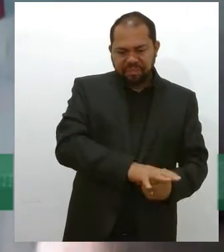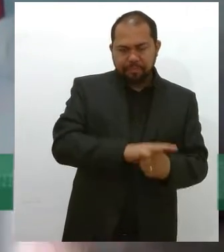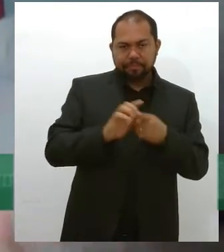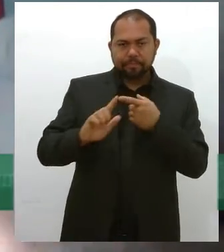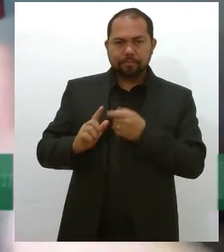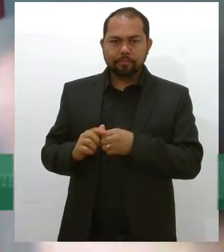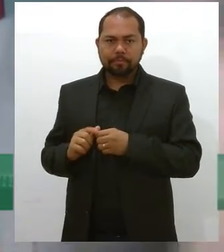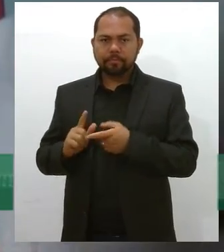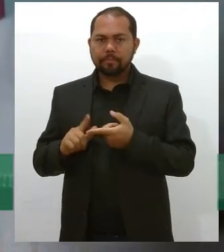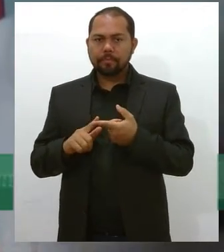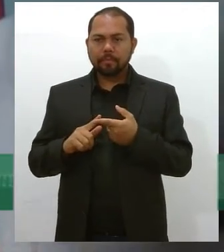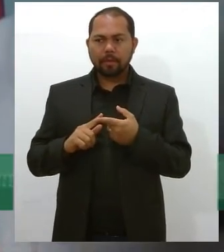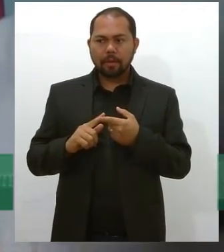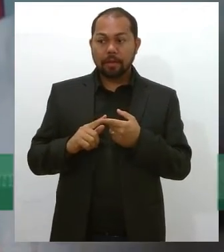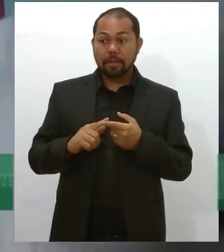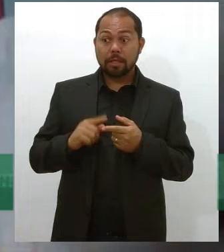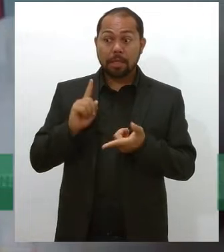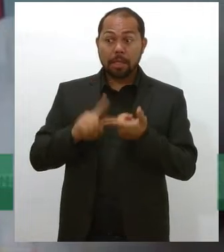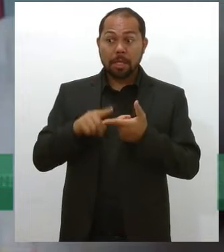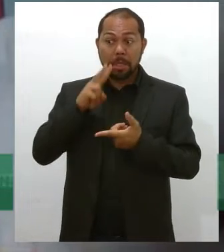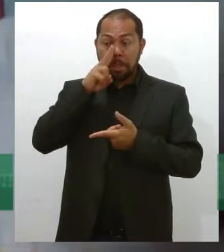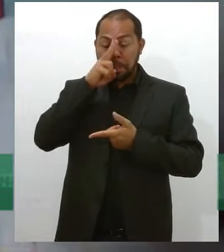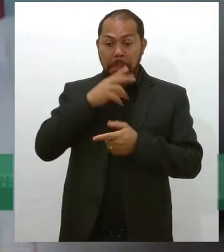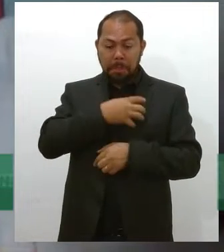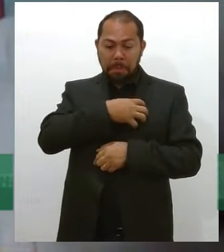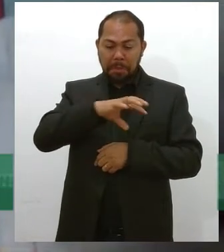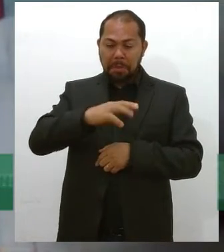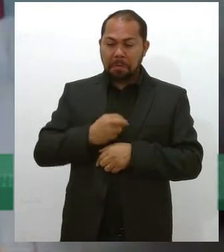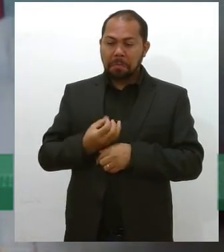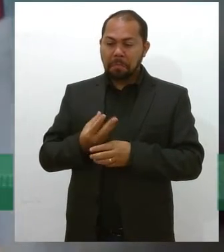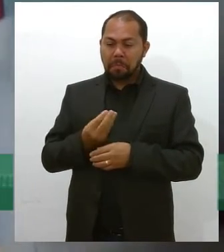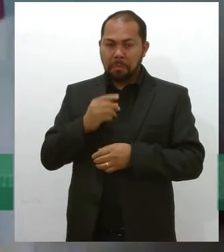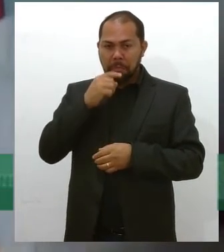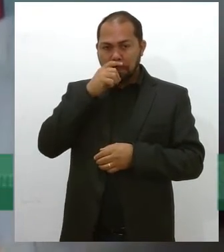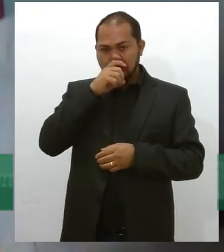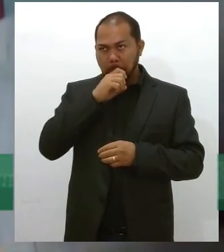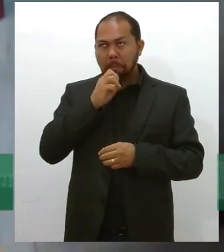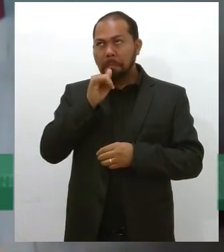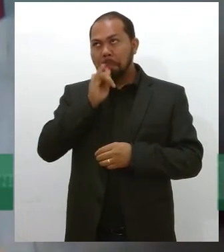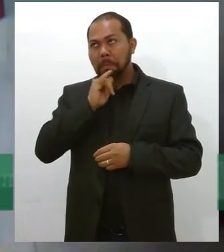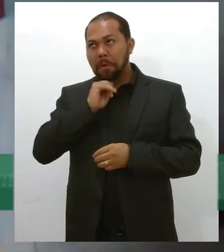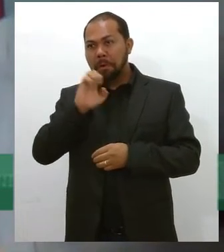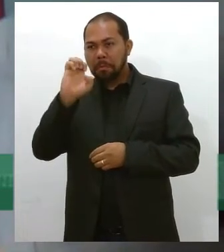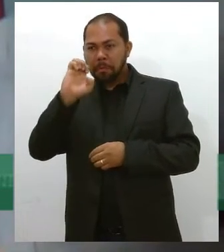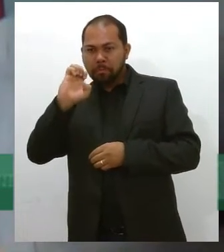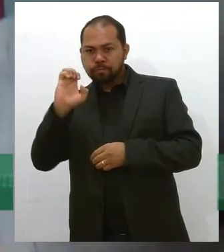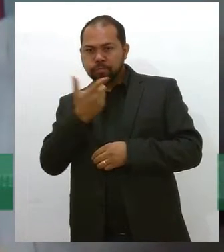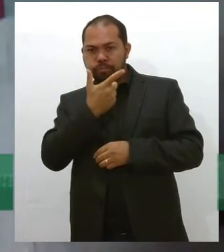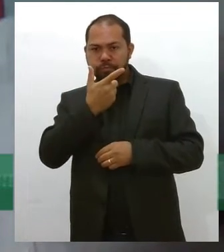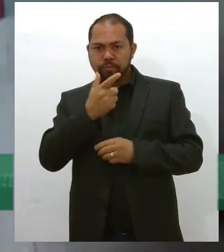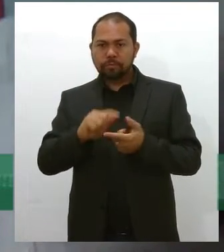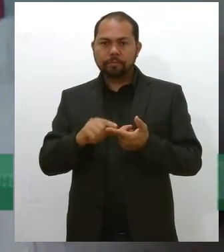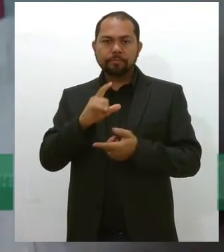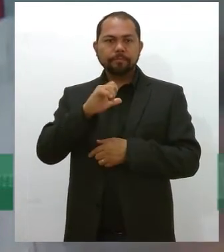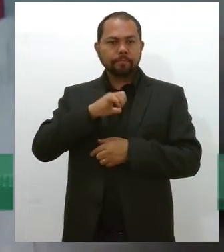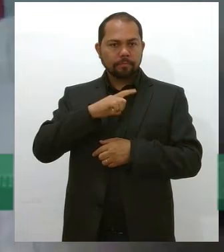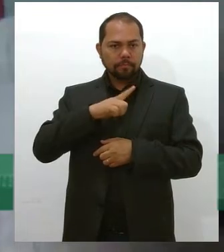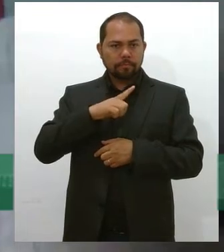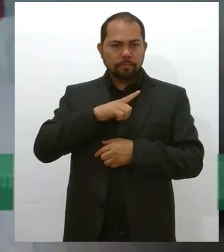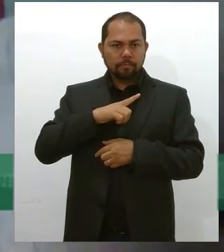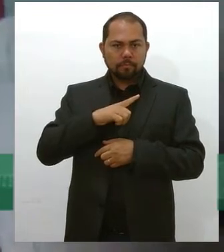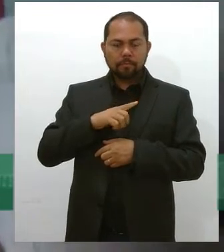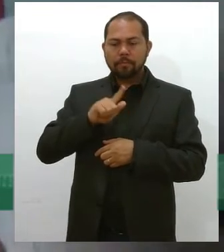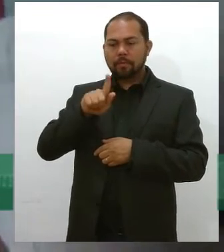muito forte, né? Porque, por exemplo, a região de Estância, você tinha o Guilherme José, por exemplo, que